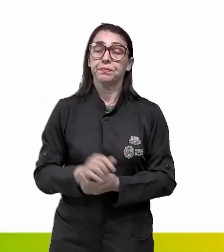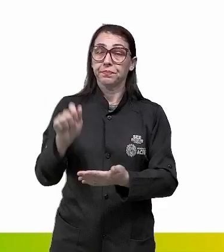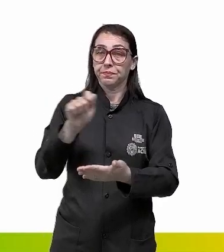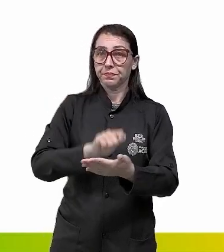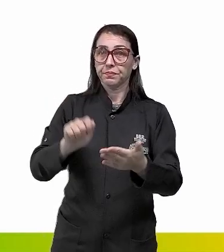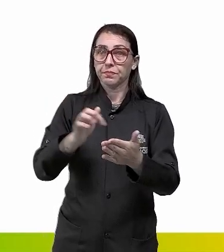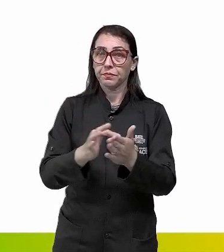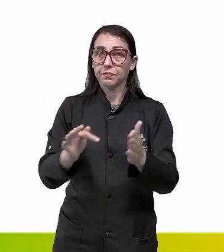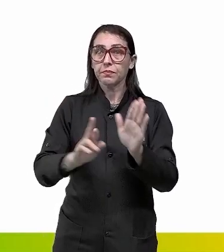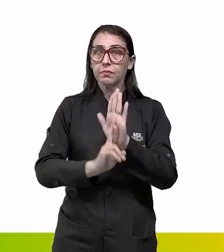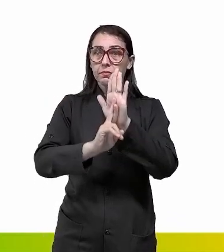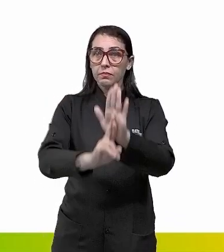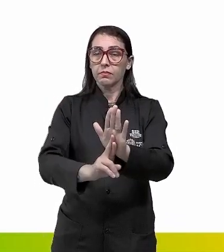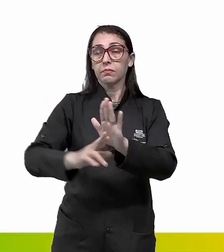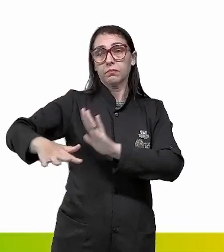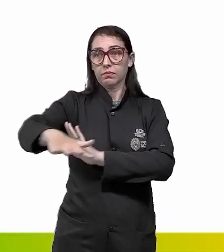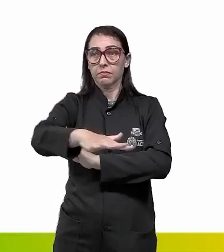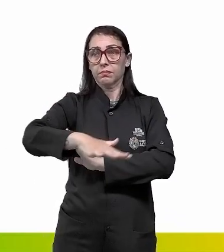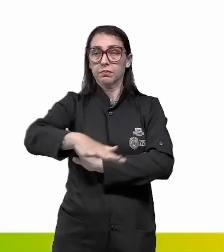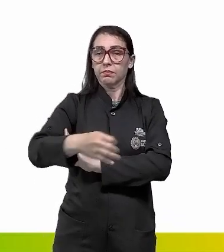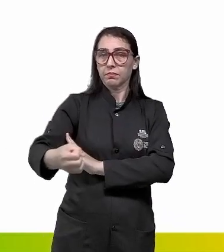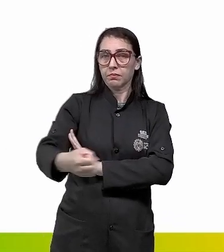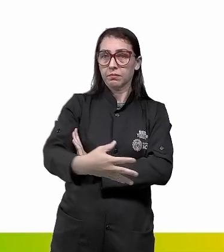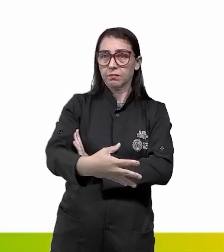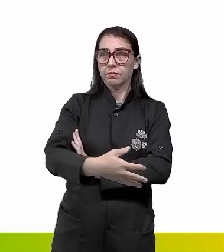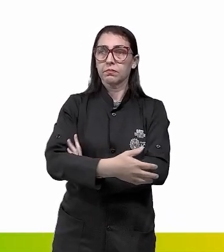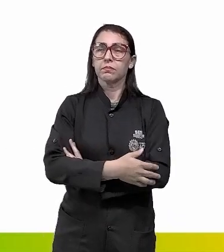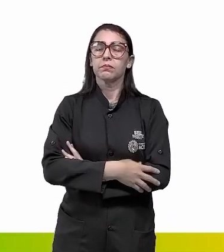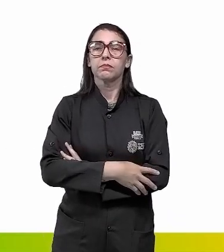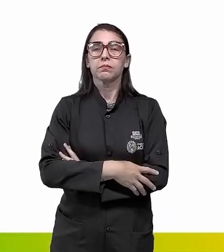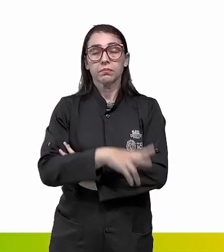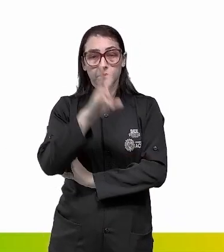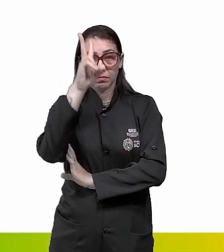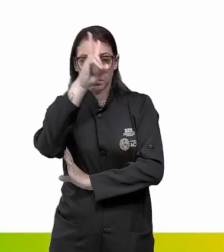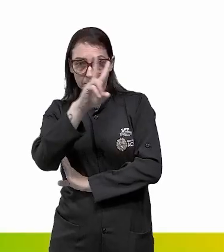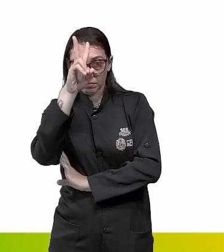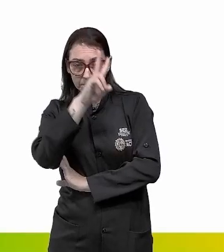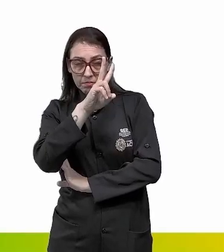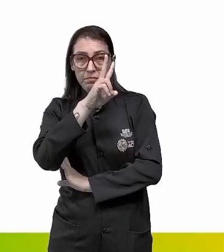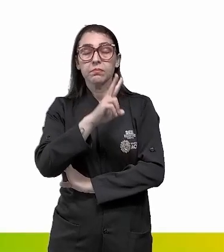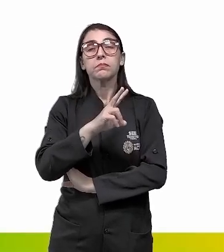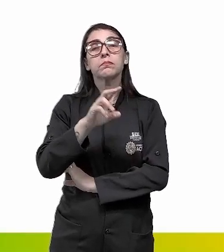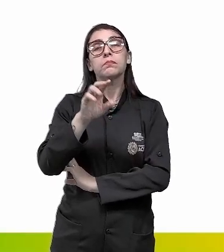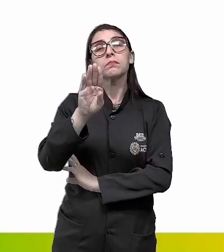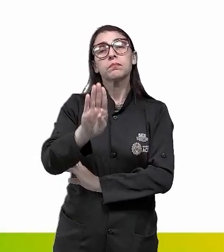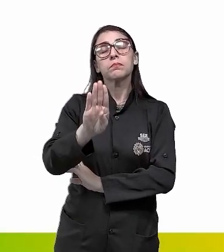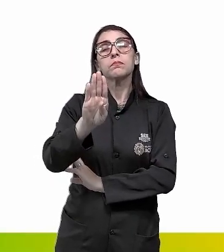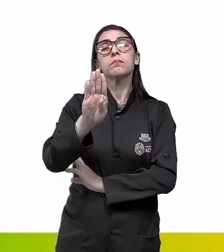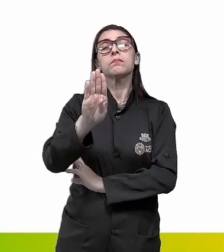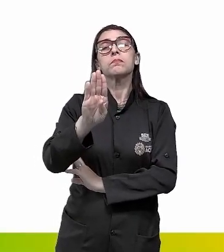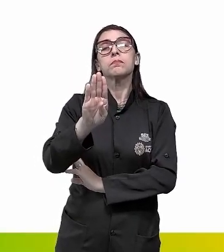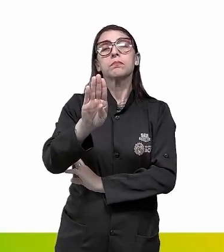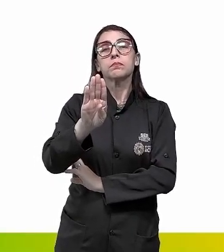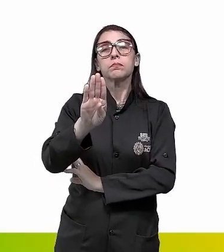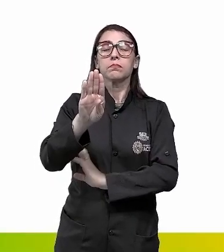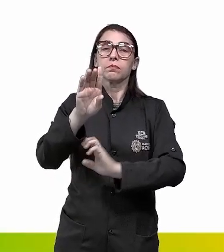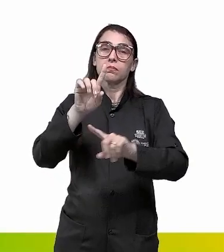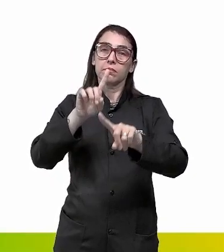Escreva a função que representa a área agora. A área, nós lembramos que a área de um quadrado é base vezes altura. Então, a